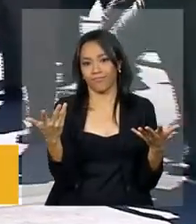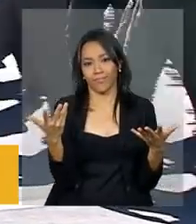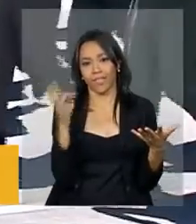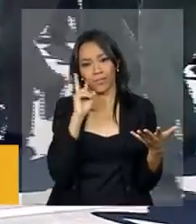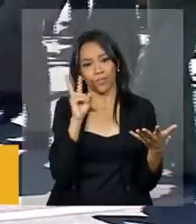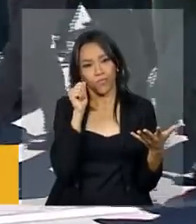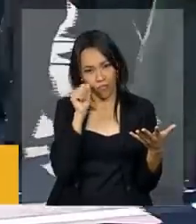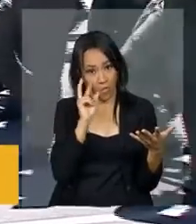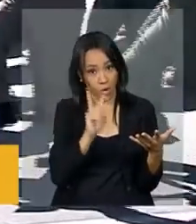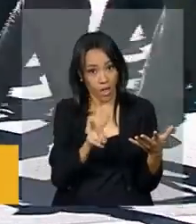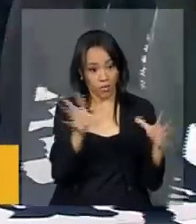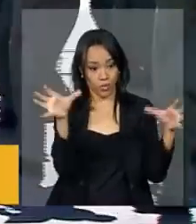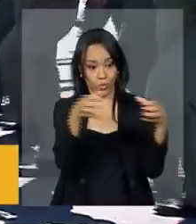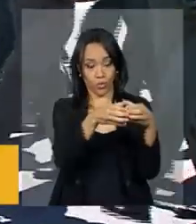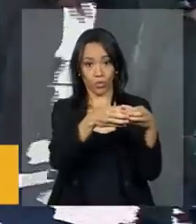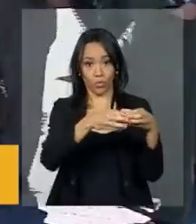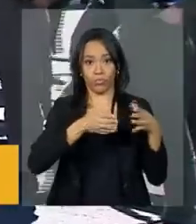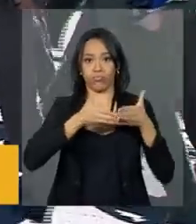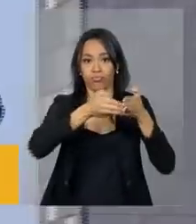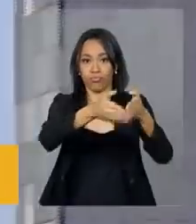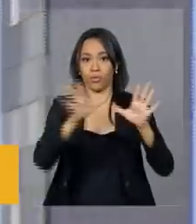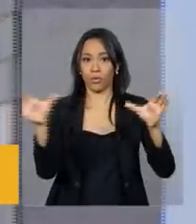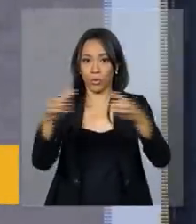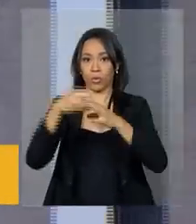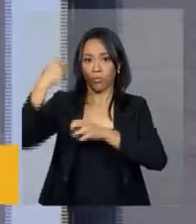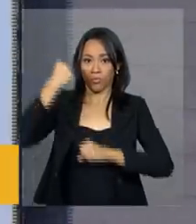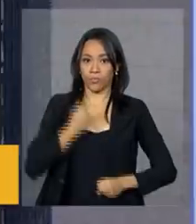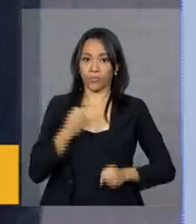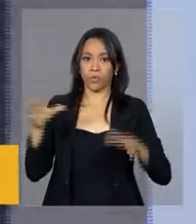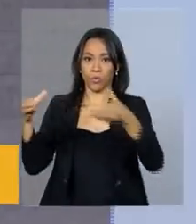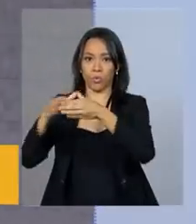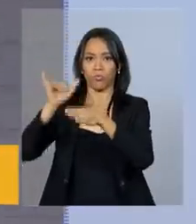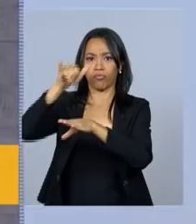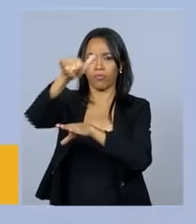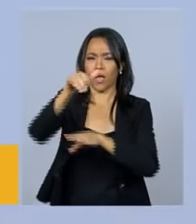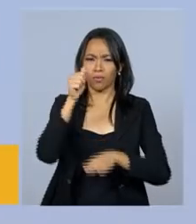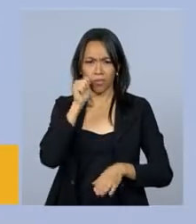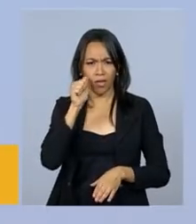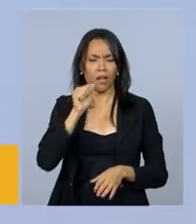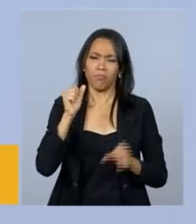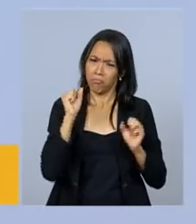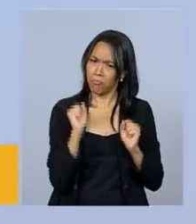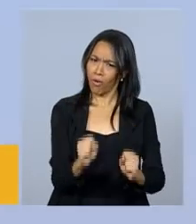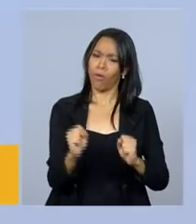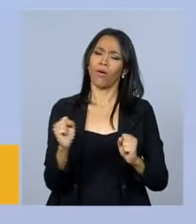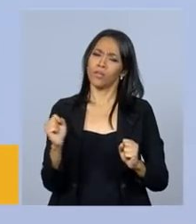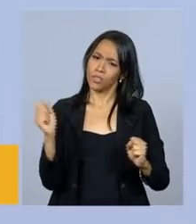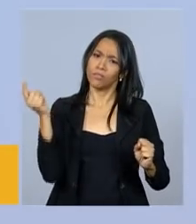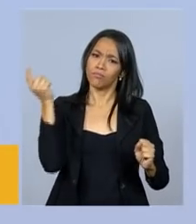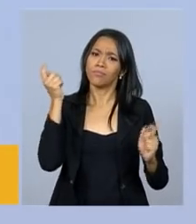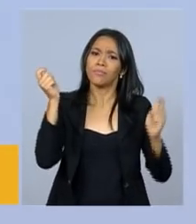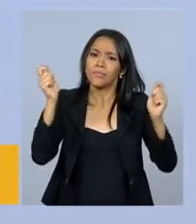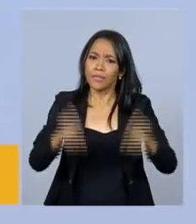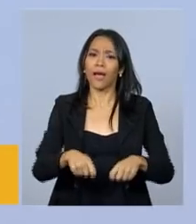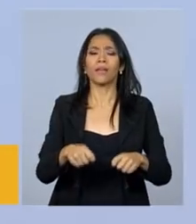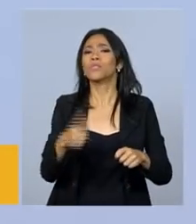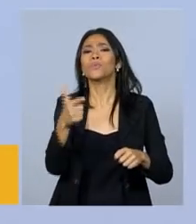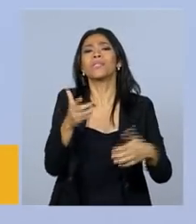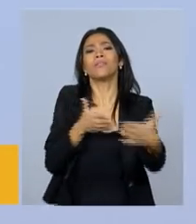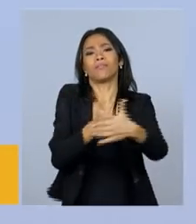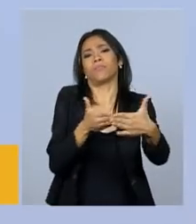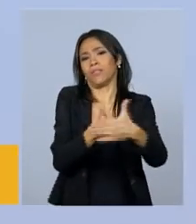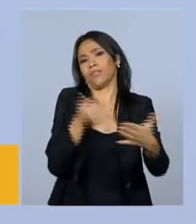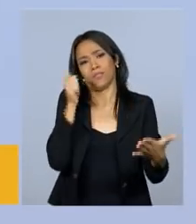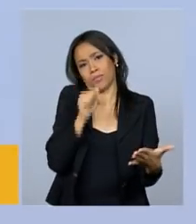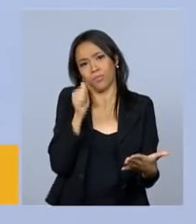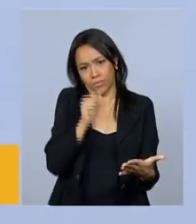colocam mulheres em campo. A mulher, às vezes, ela não tem ideia de que ela pode, ela deve alcançar. Não há limites para